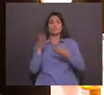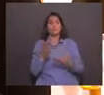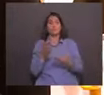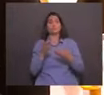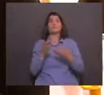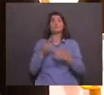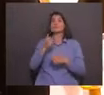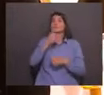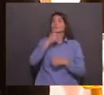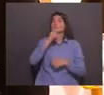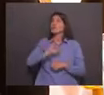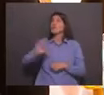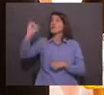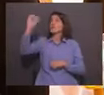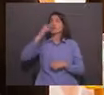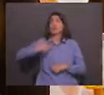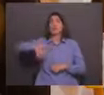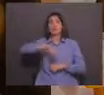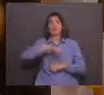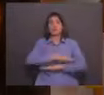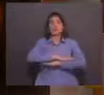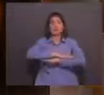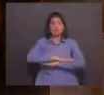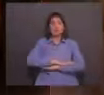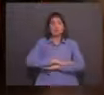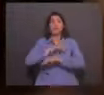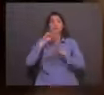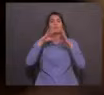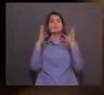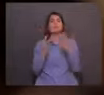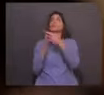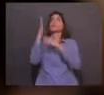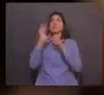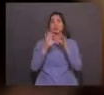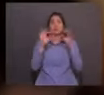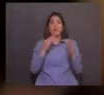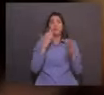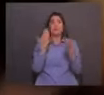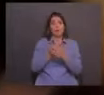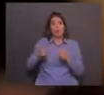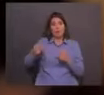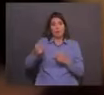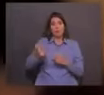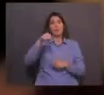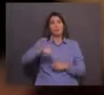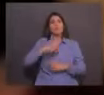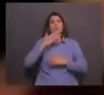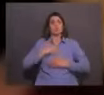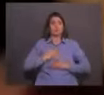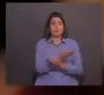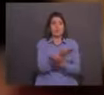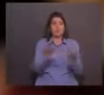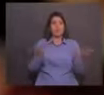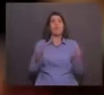la tua volontà, come in cielo, così in terra. O pão nosso de cada dia nos dai